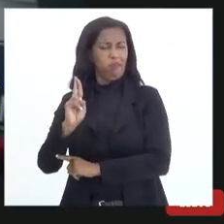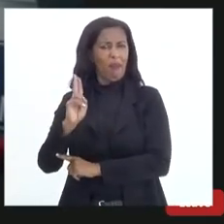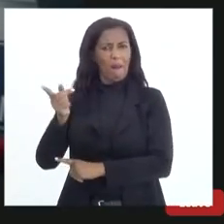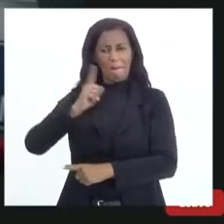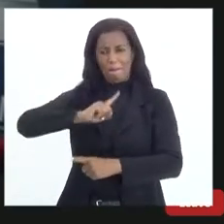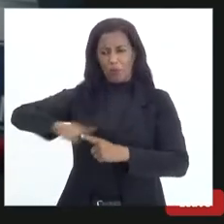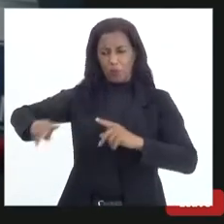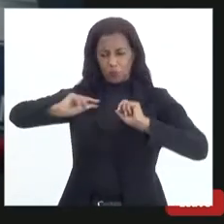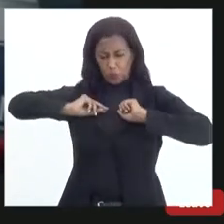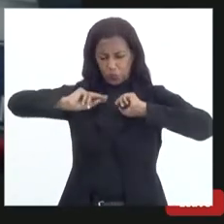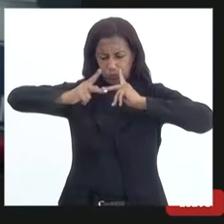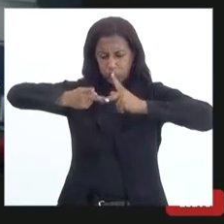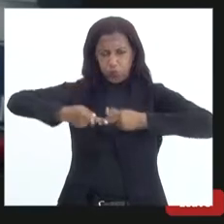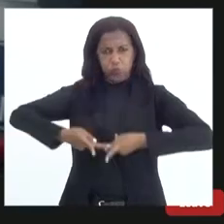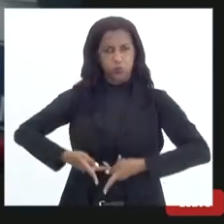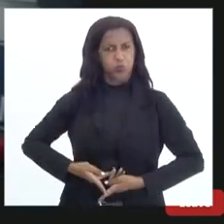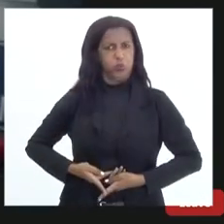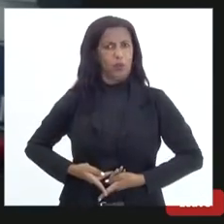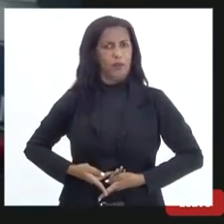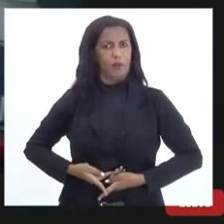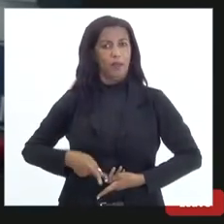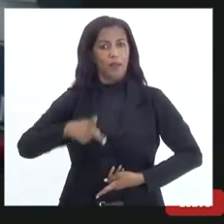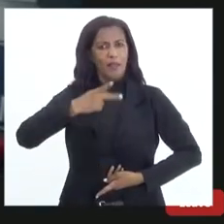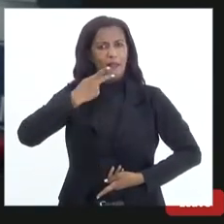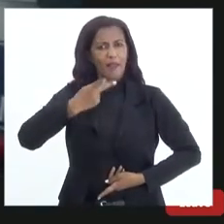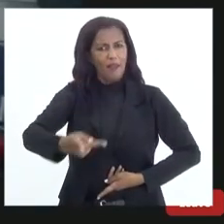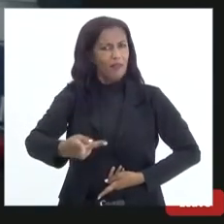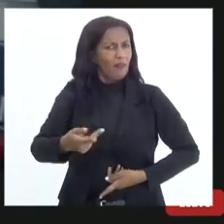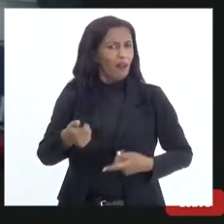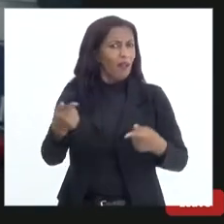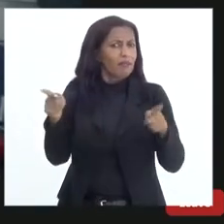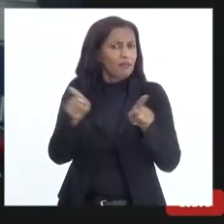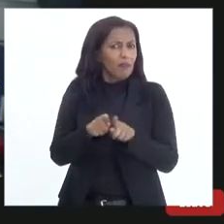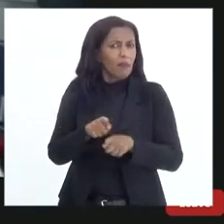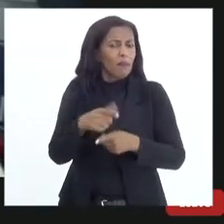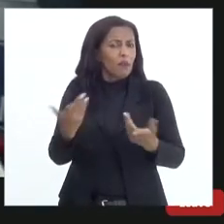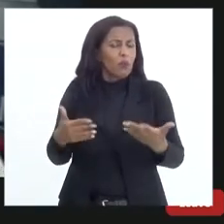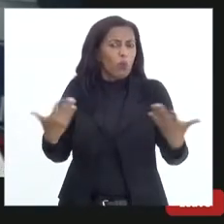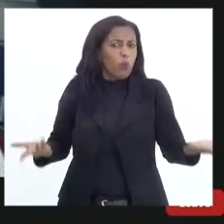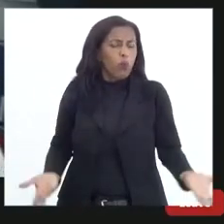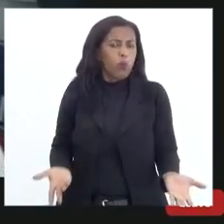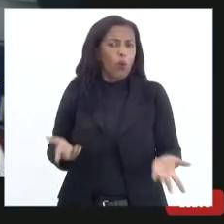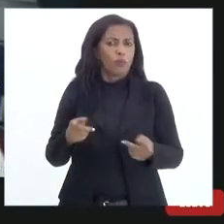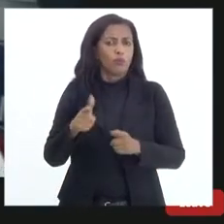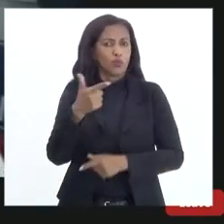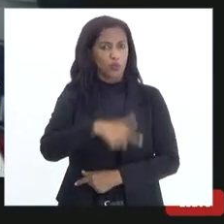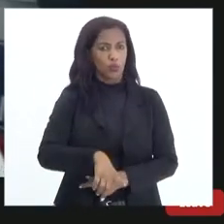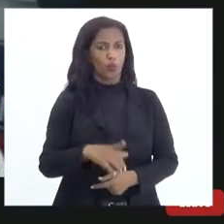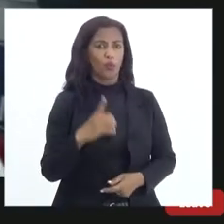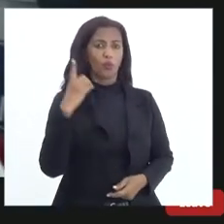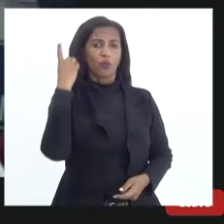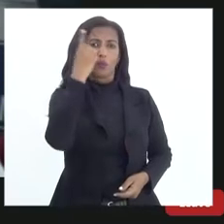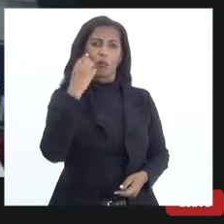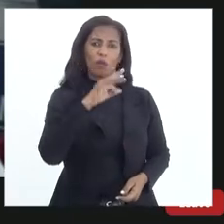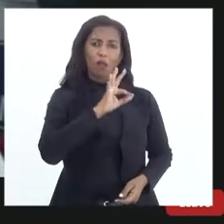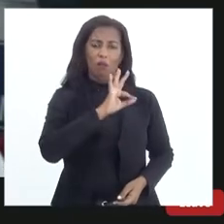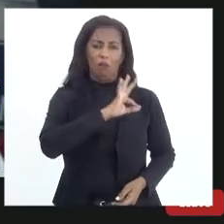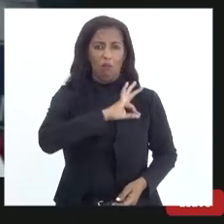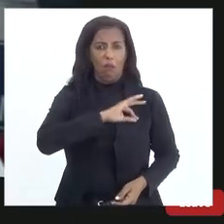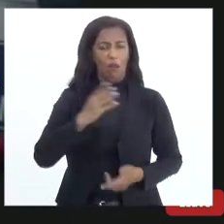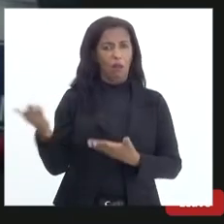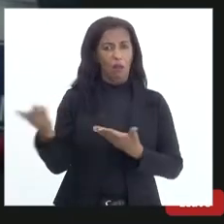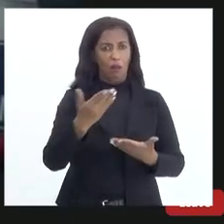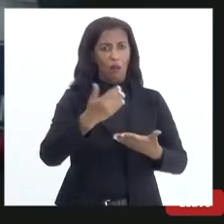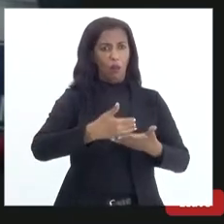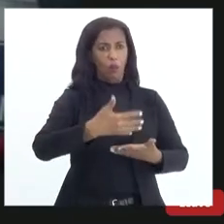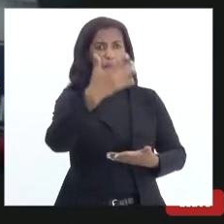sua humanidade. É a gente falar do óbvio de novo, né? Deputada Marta Rocha trazia aqui a apresentação